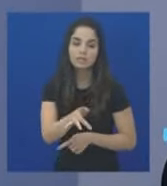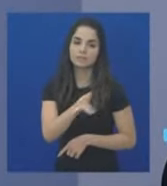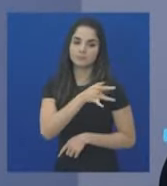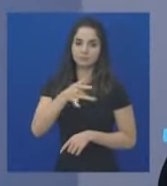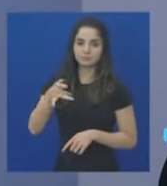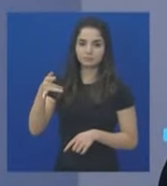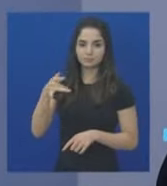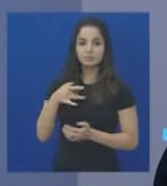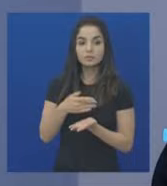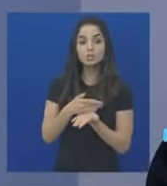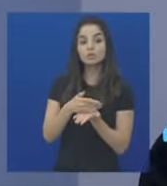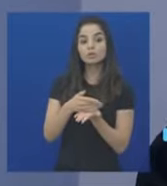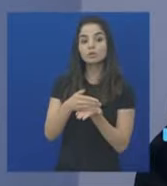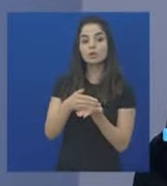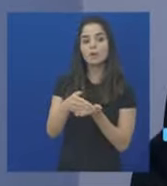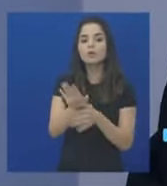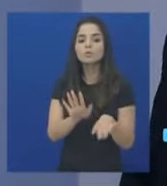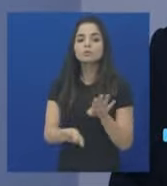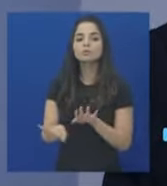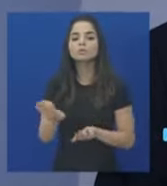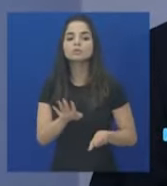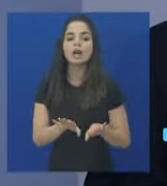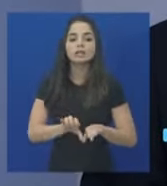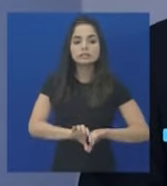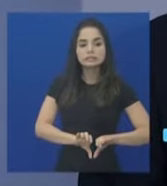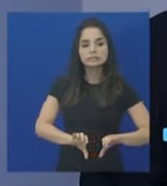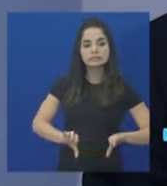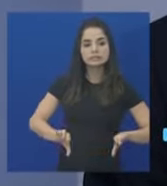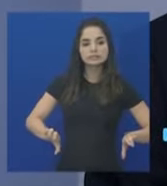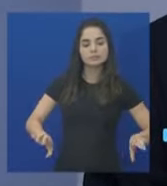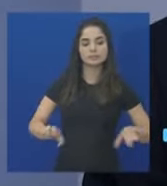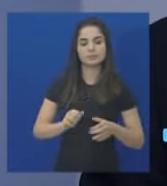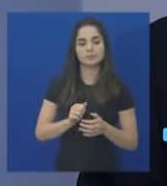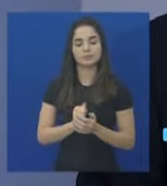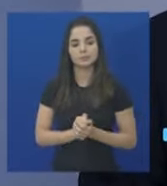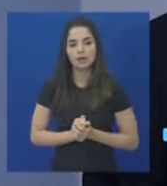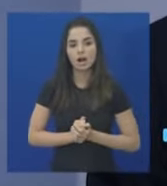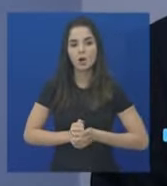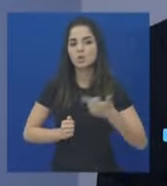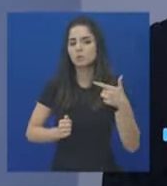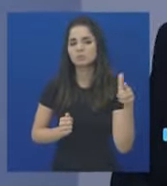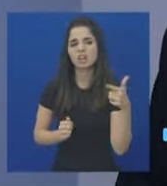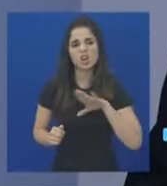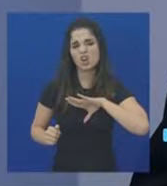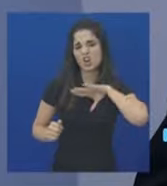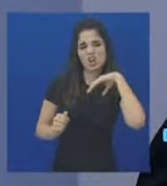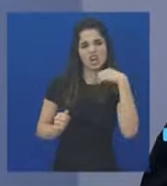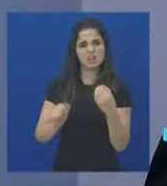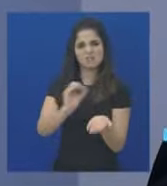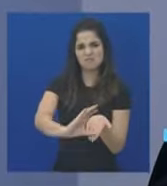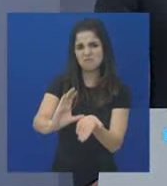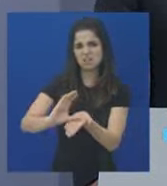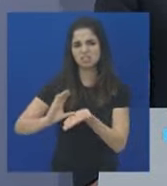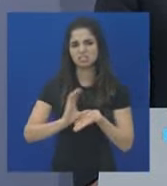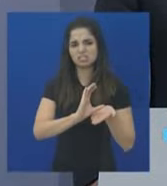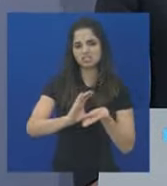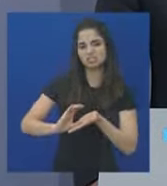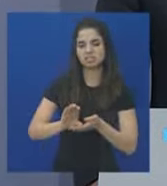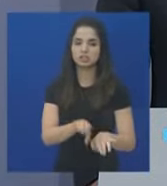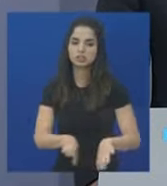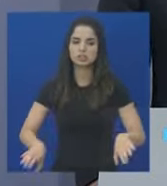começa pelo cuidado com o saneamento básico. Não tiveram a coragem de investir no saneamento.